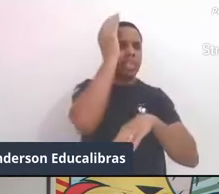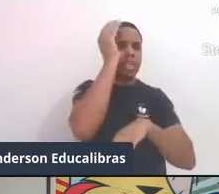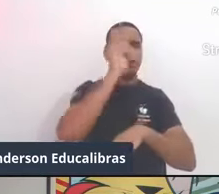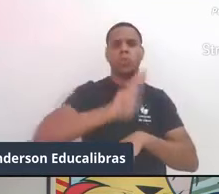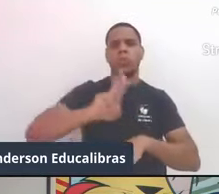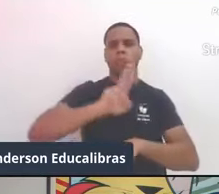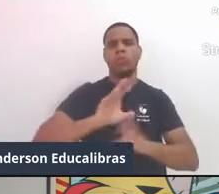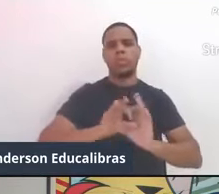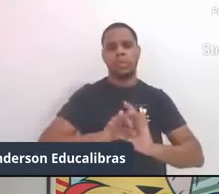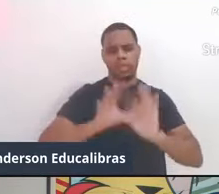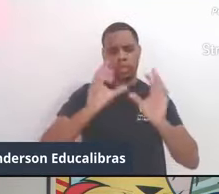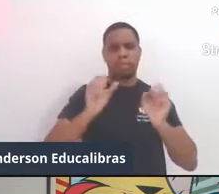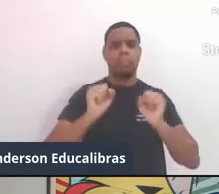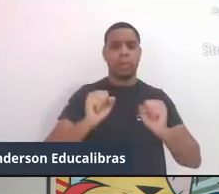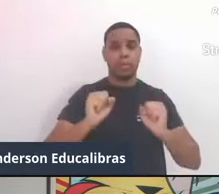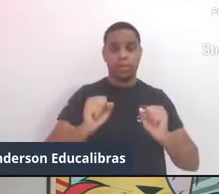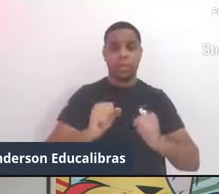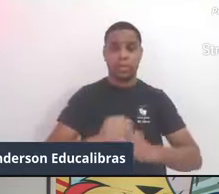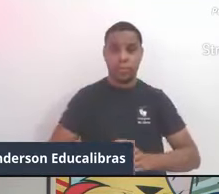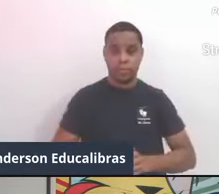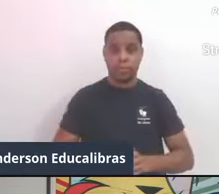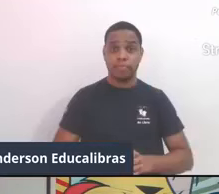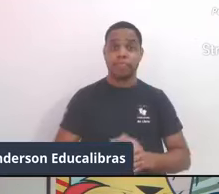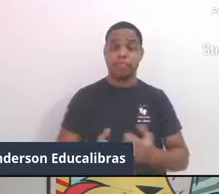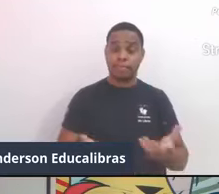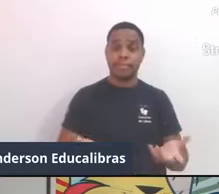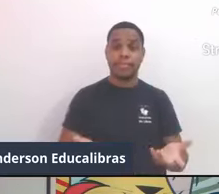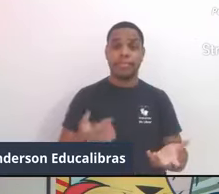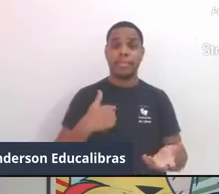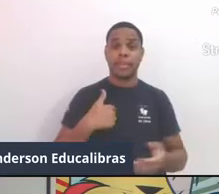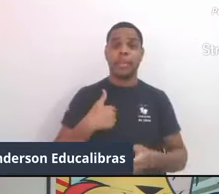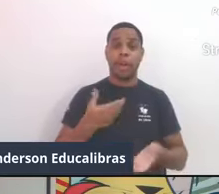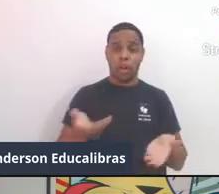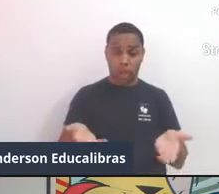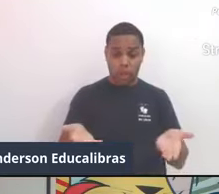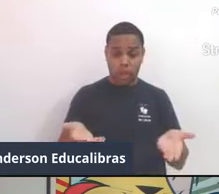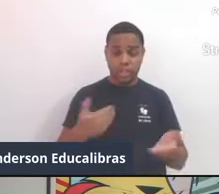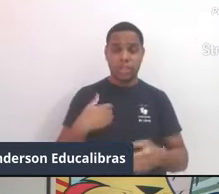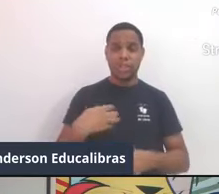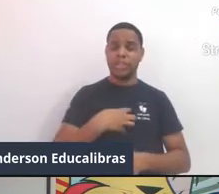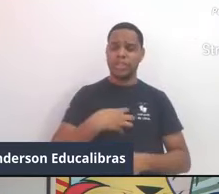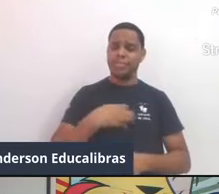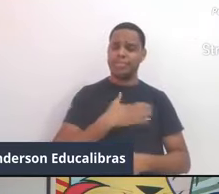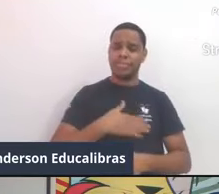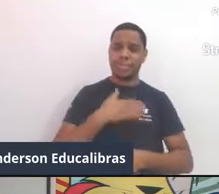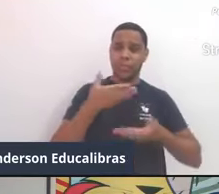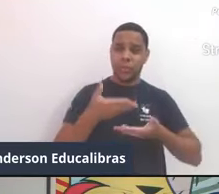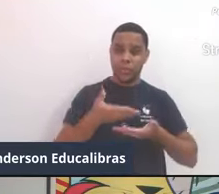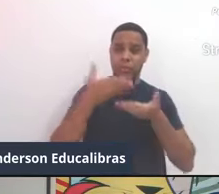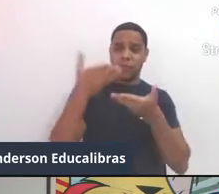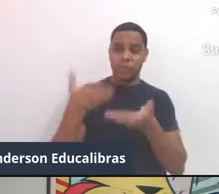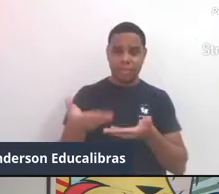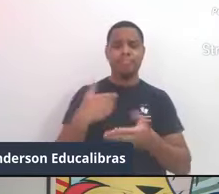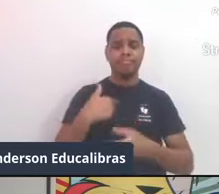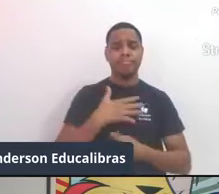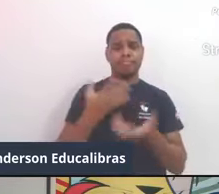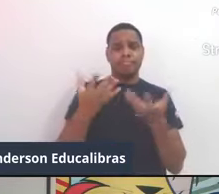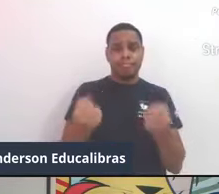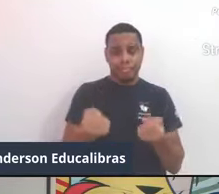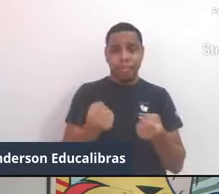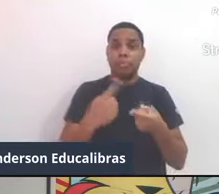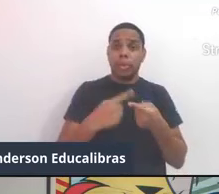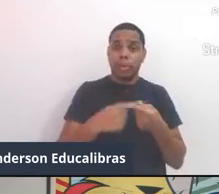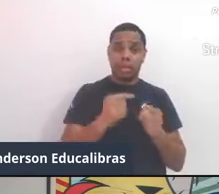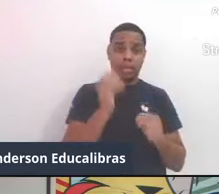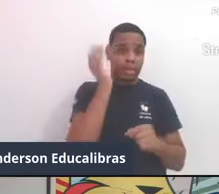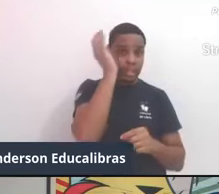adequada. Portanto, nós nos sentimos muito à vontade de participar de um debate como esse, em primeiro lugar, para mostrar as ações que nós